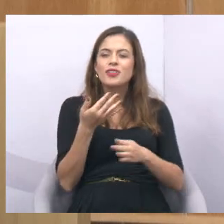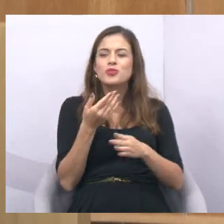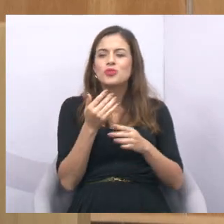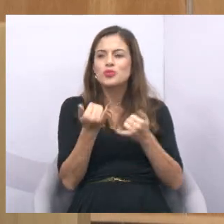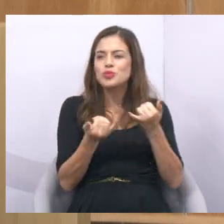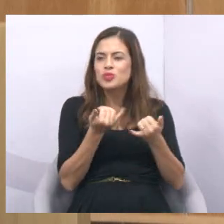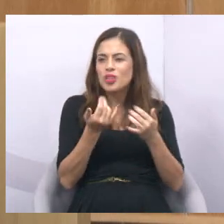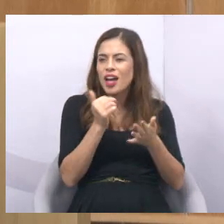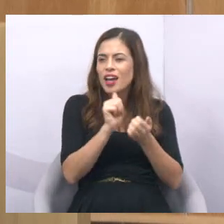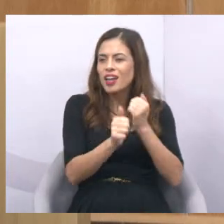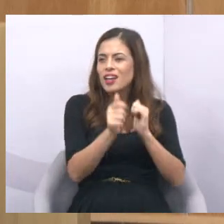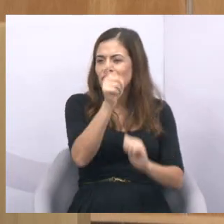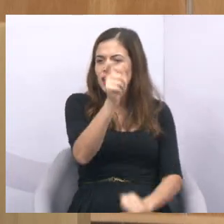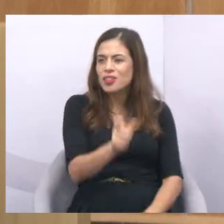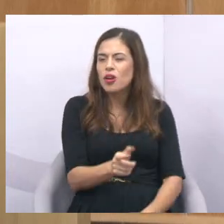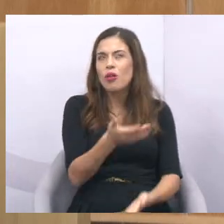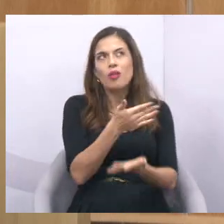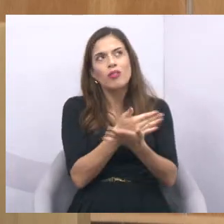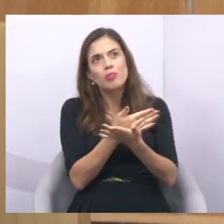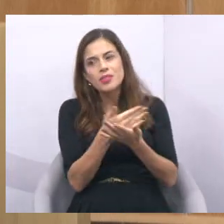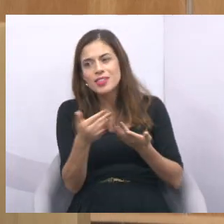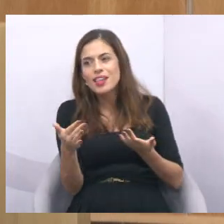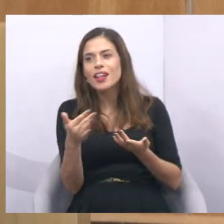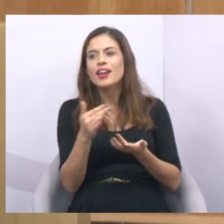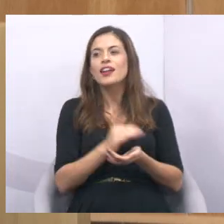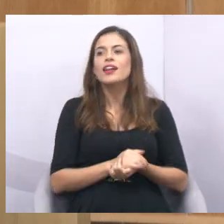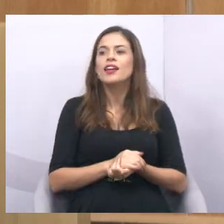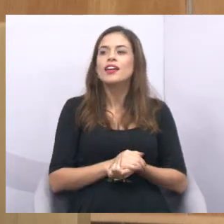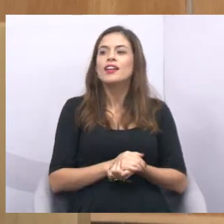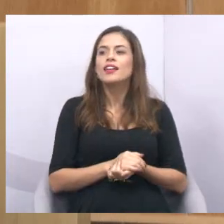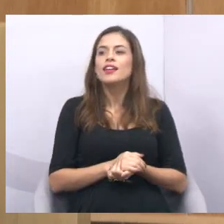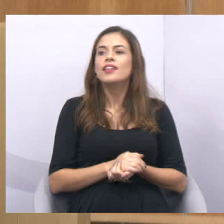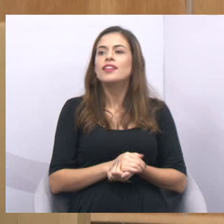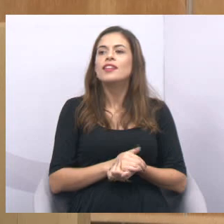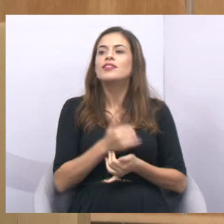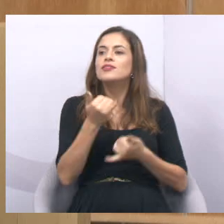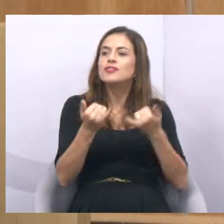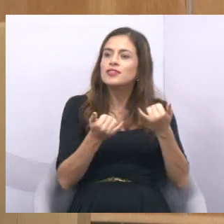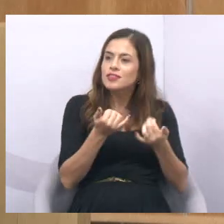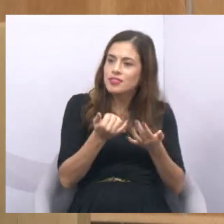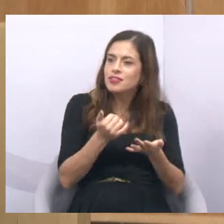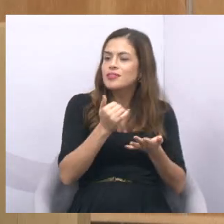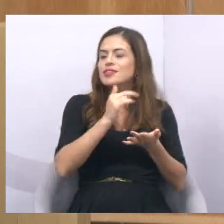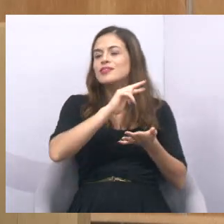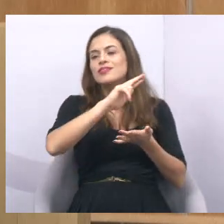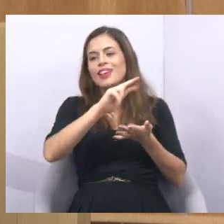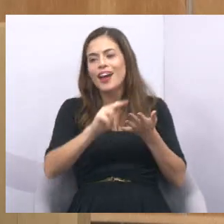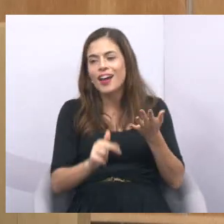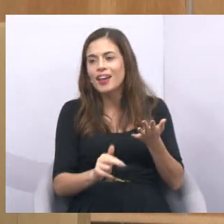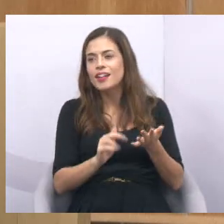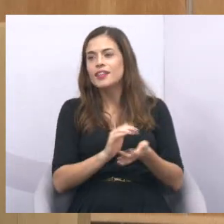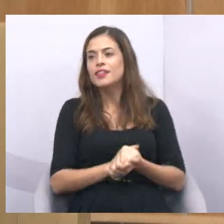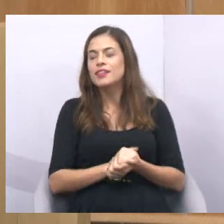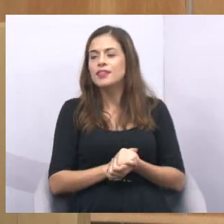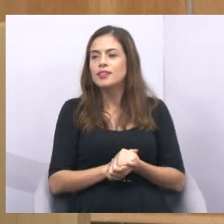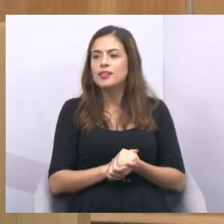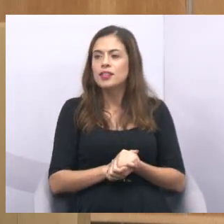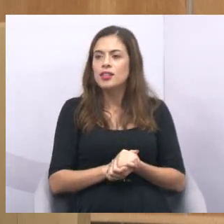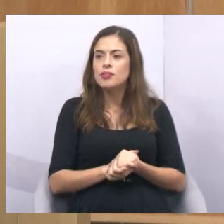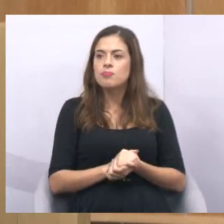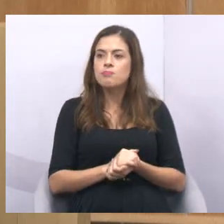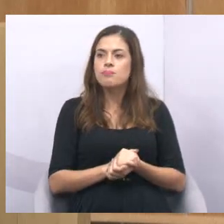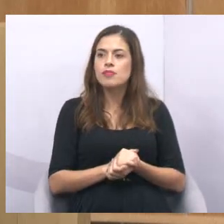jogador, que eu comecei, eu joguei, né? Mas